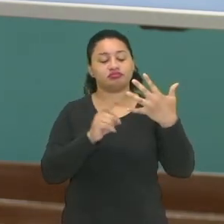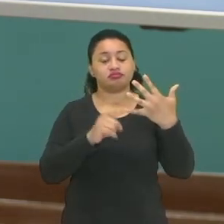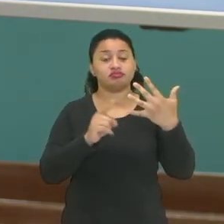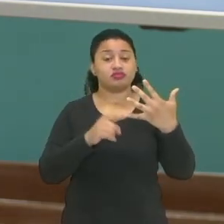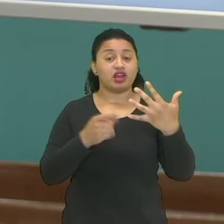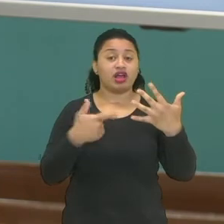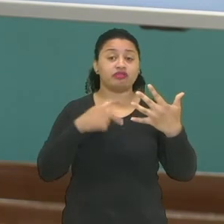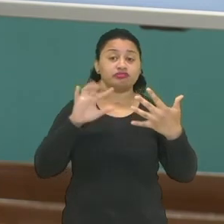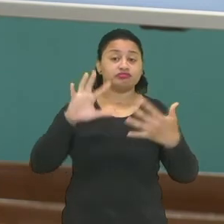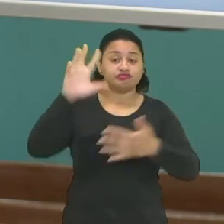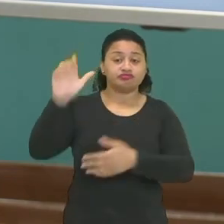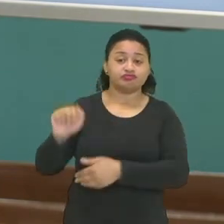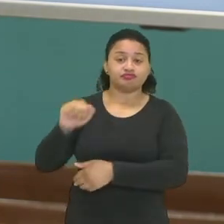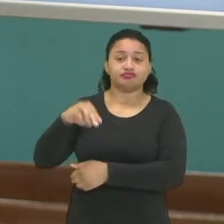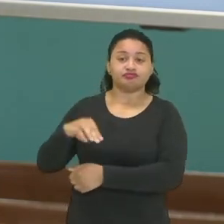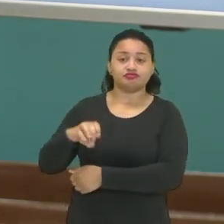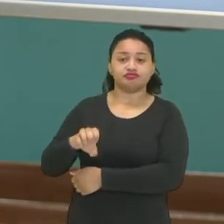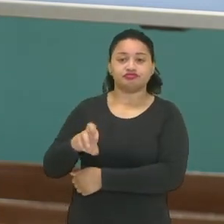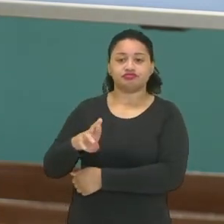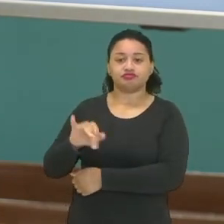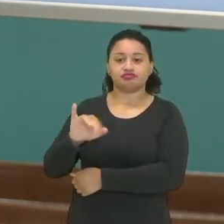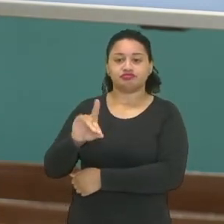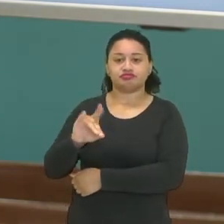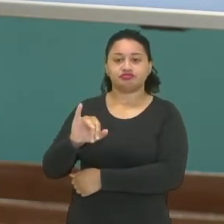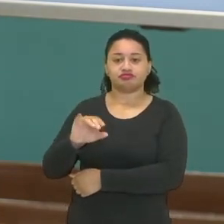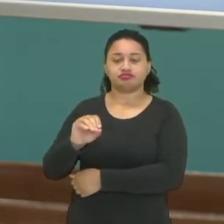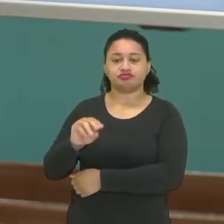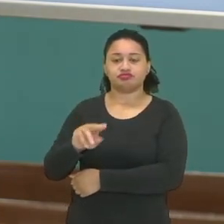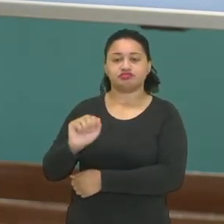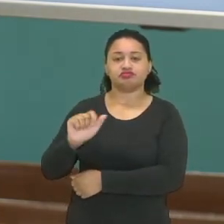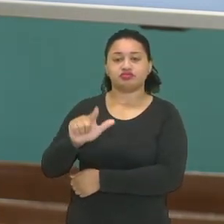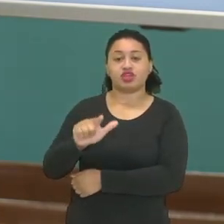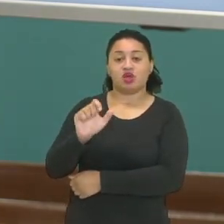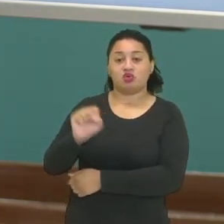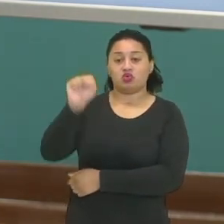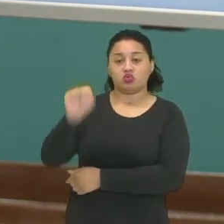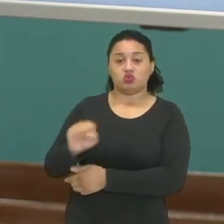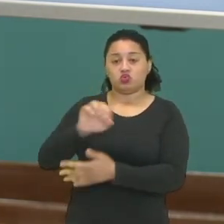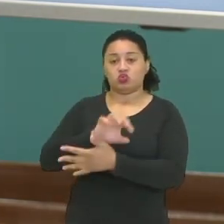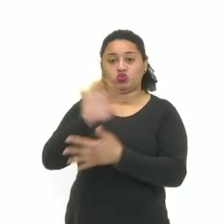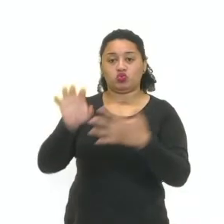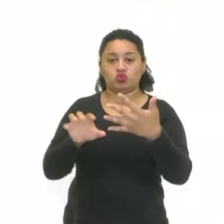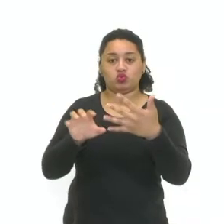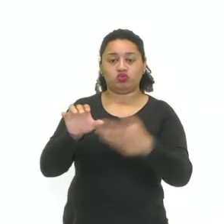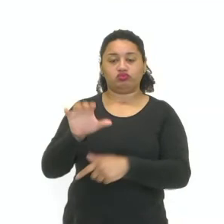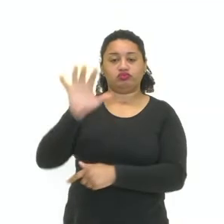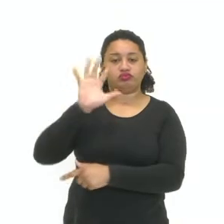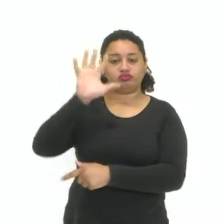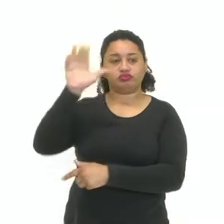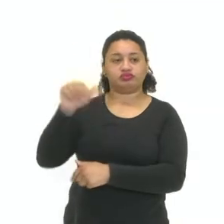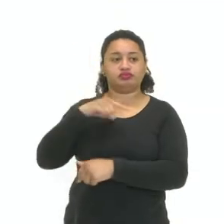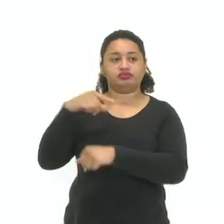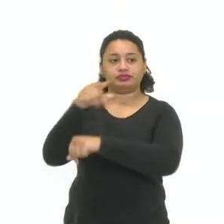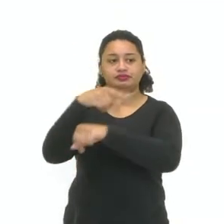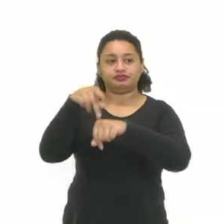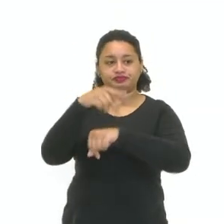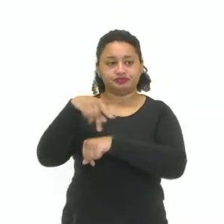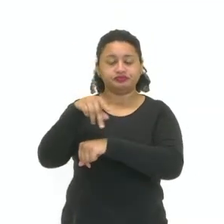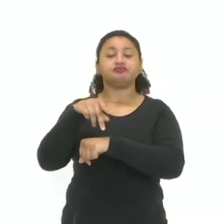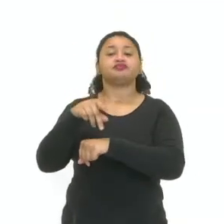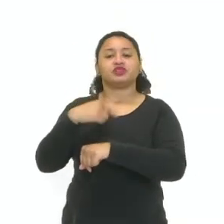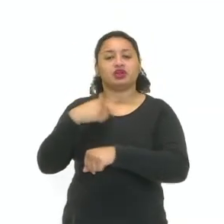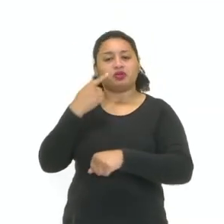da África Meridional, ok? Localizada então no sul do continente africano, então temos países aqui como, por exemplo, a